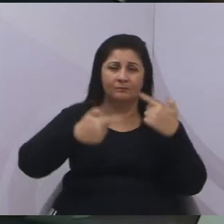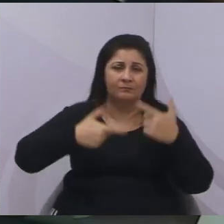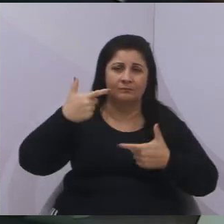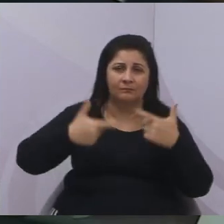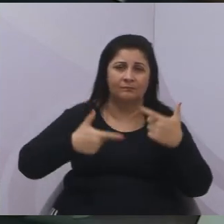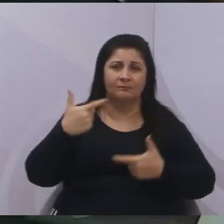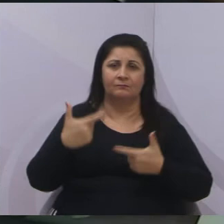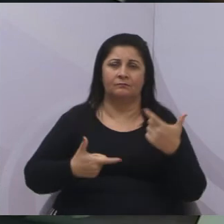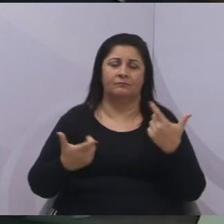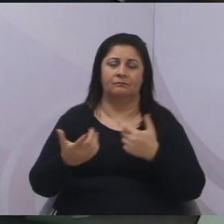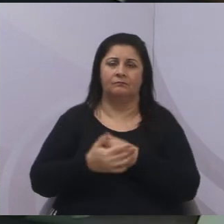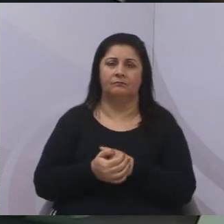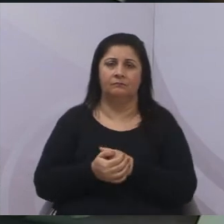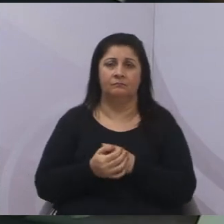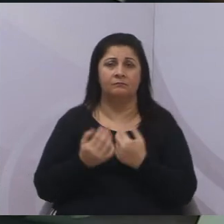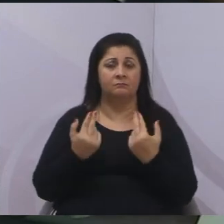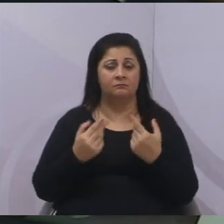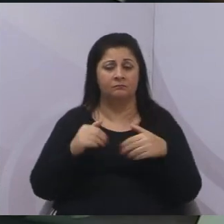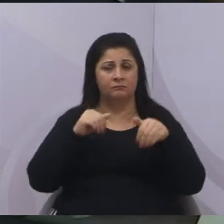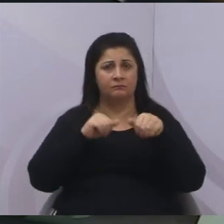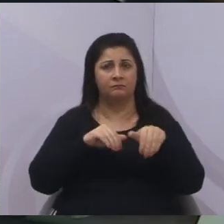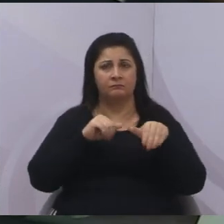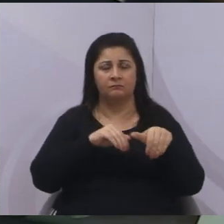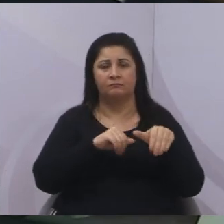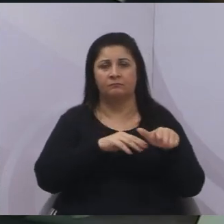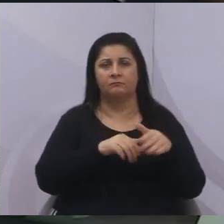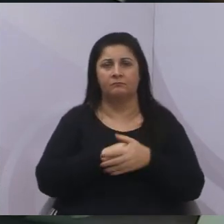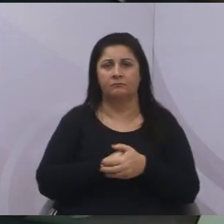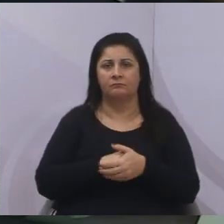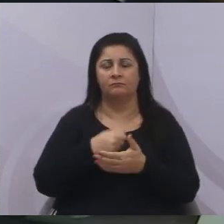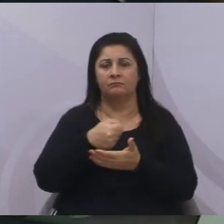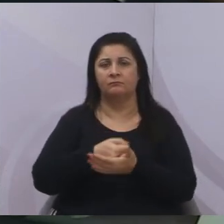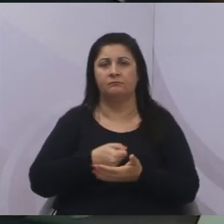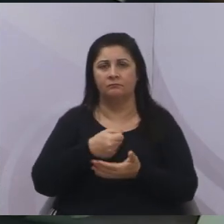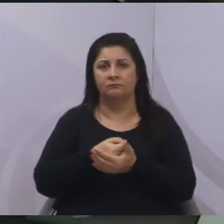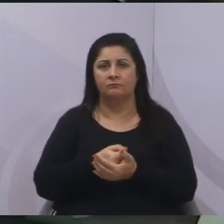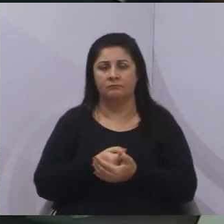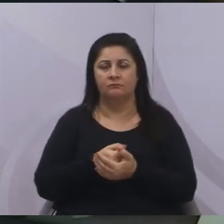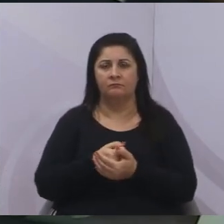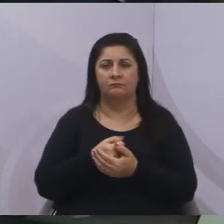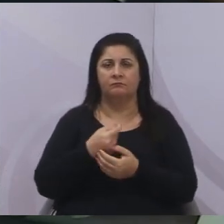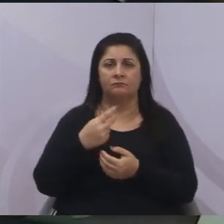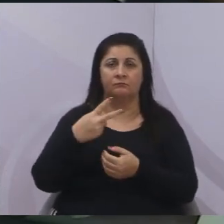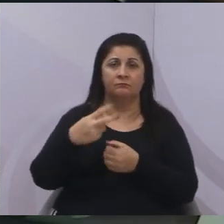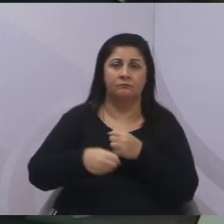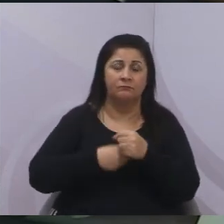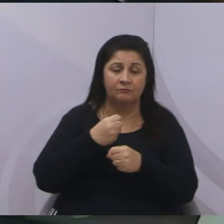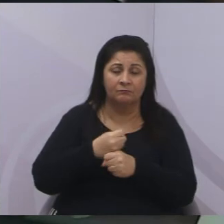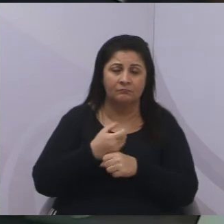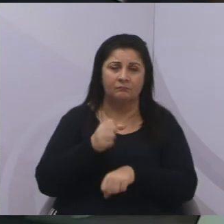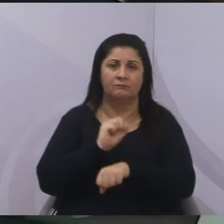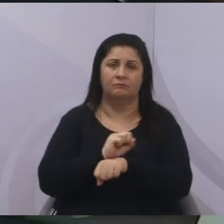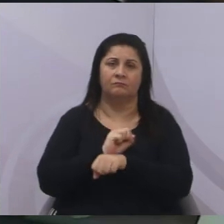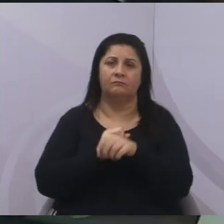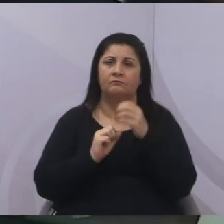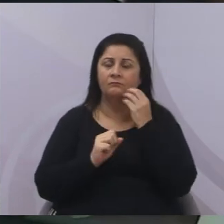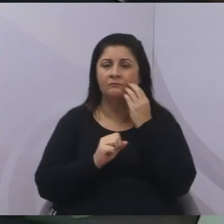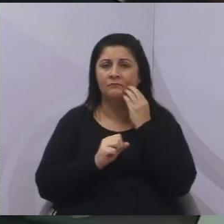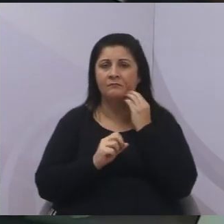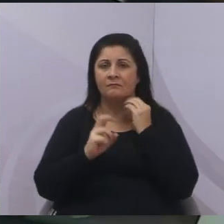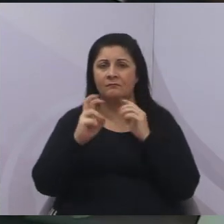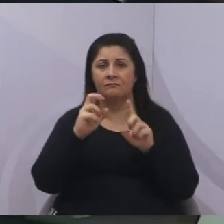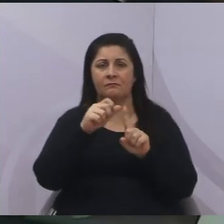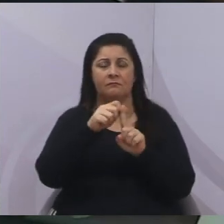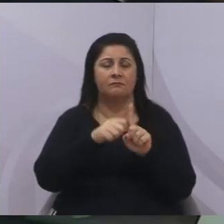aí, são soldados que estão enfrentando há 1, 2 anos uma espera, 5 meses